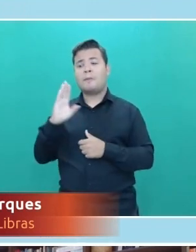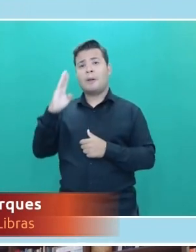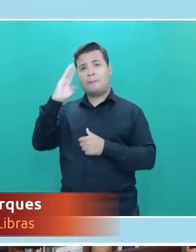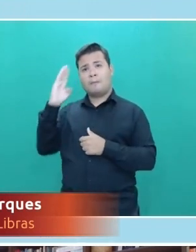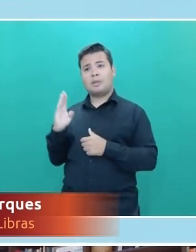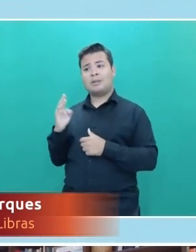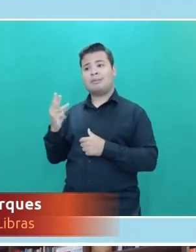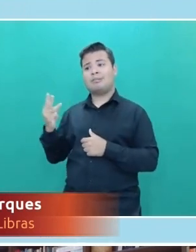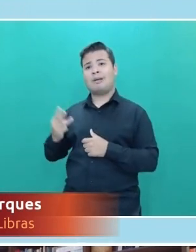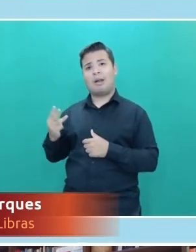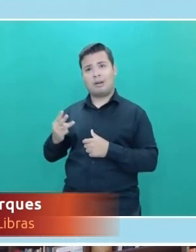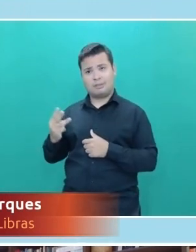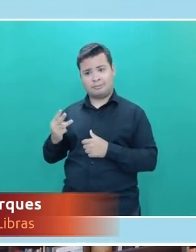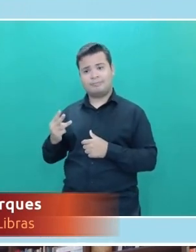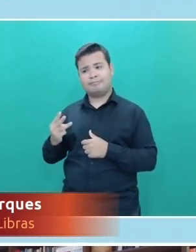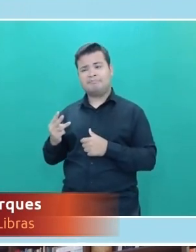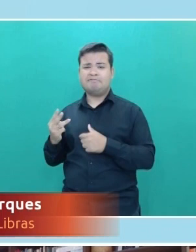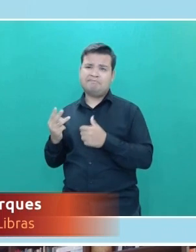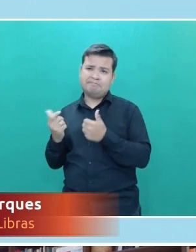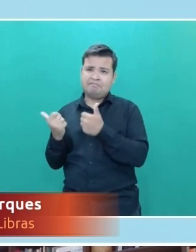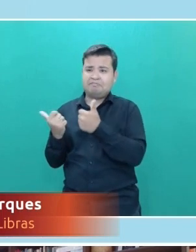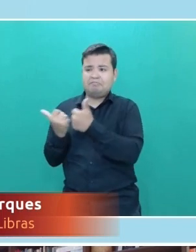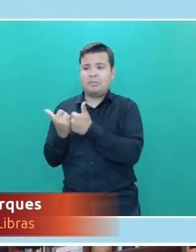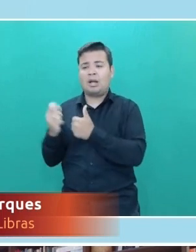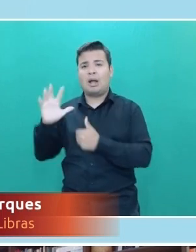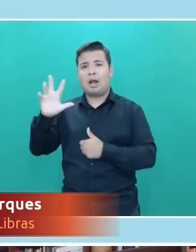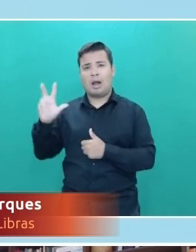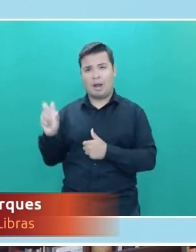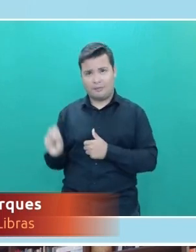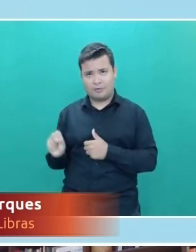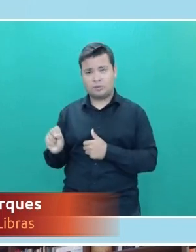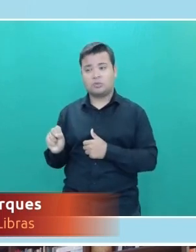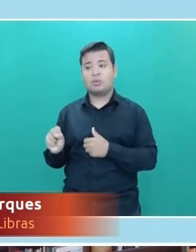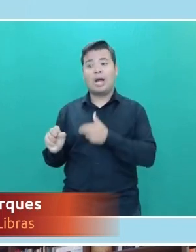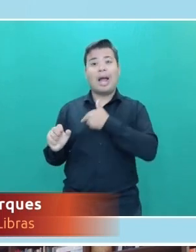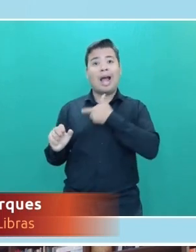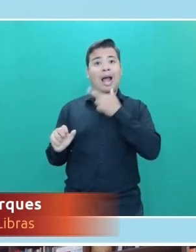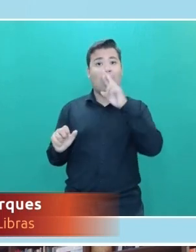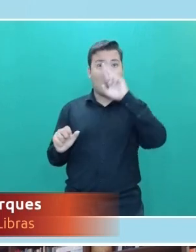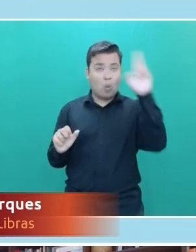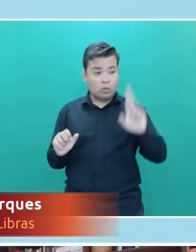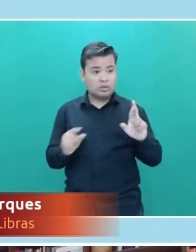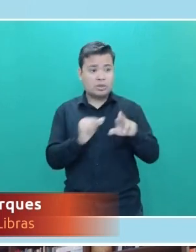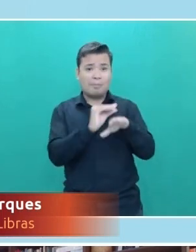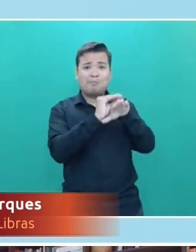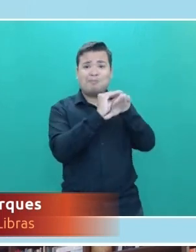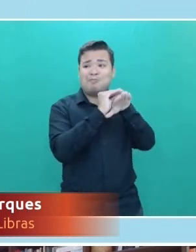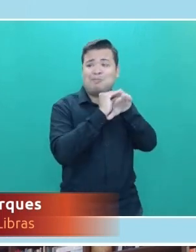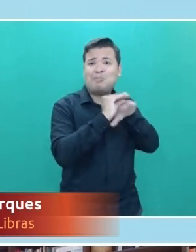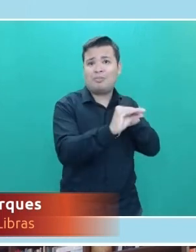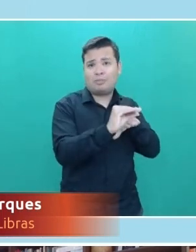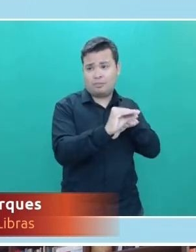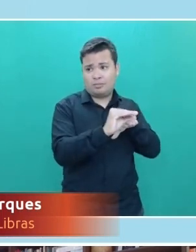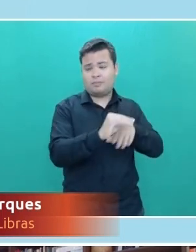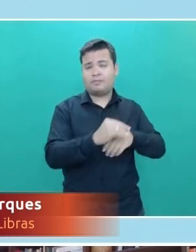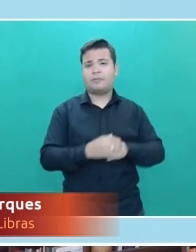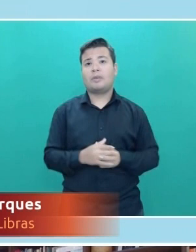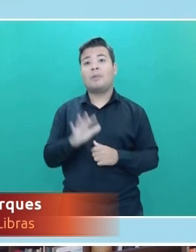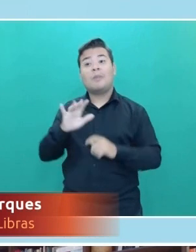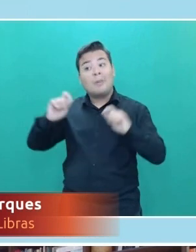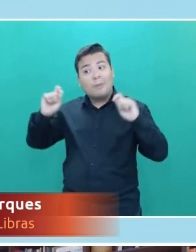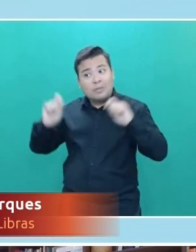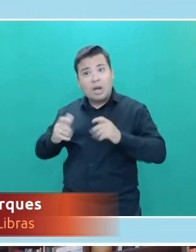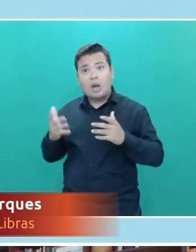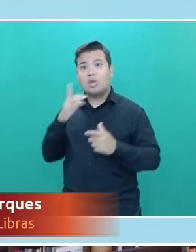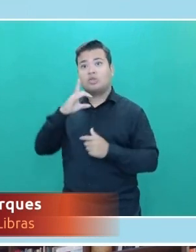lugar, muito próximo da África do Sul, com a Rússia recebendo menos. Então, é possível que nessa nova gestão, à frente da Dilma,